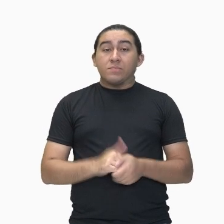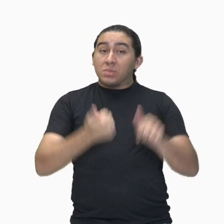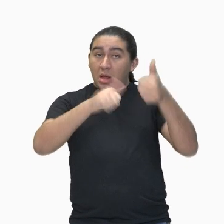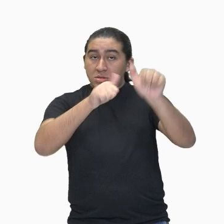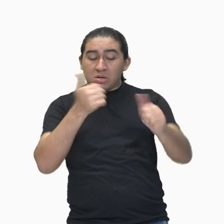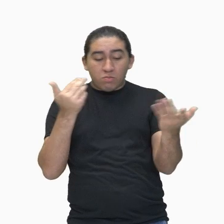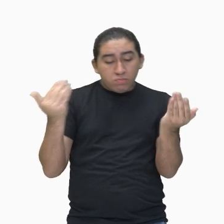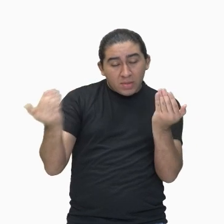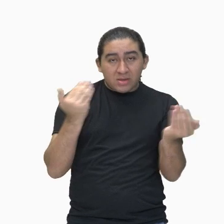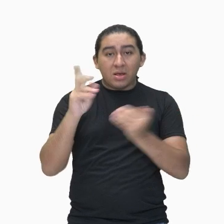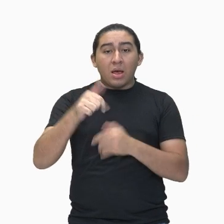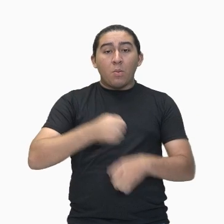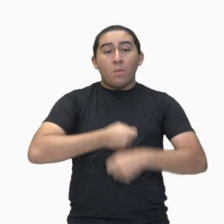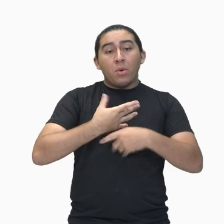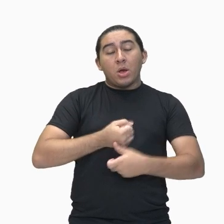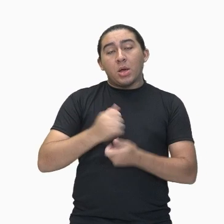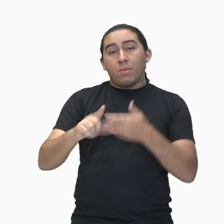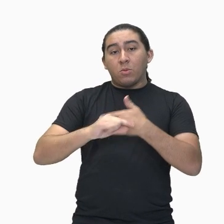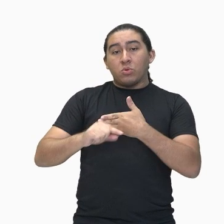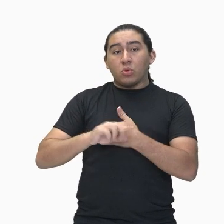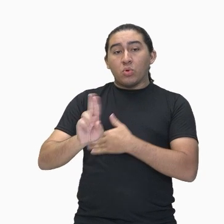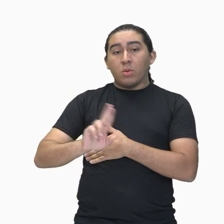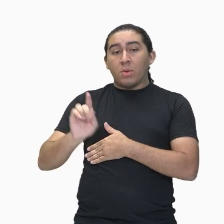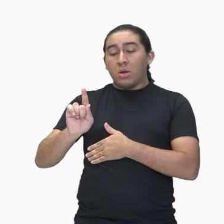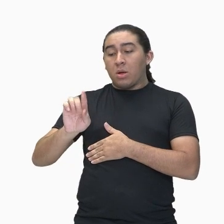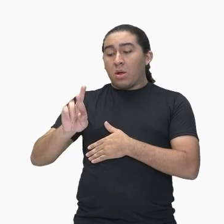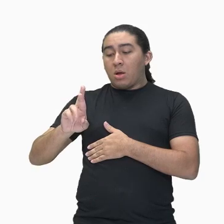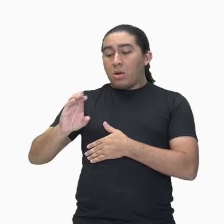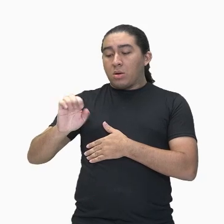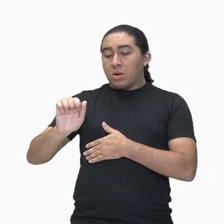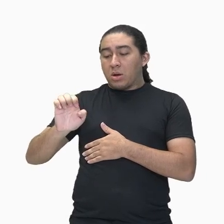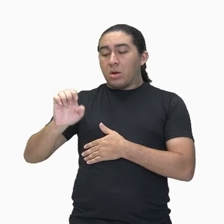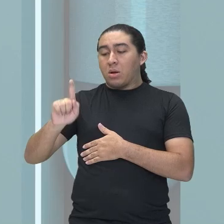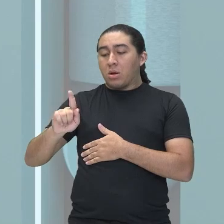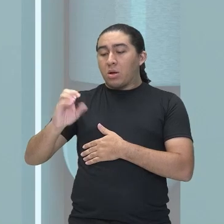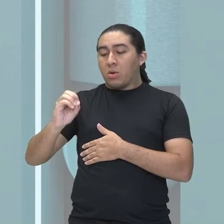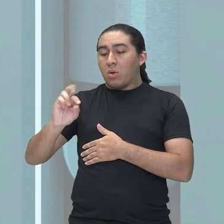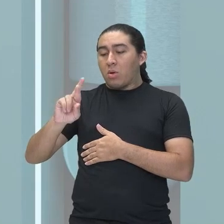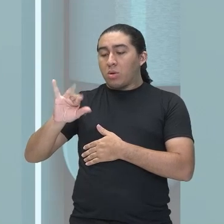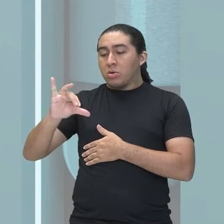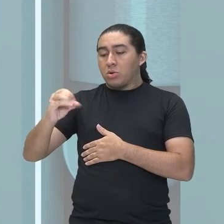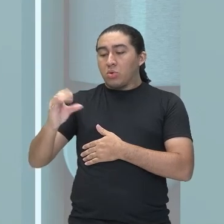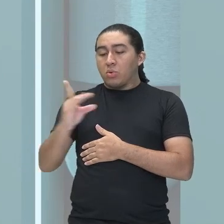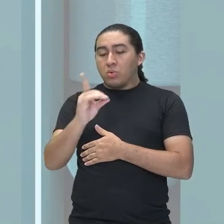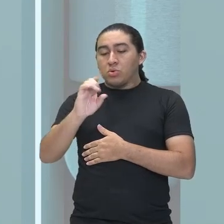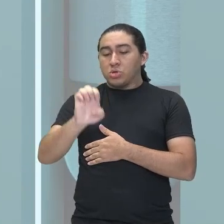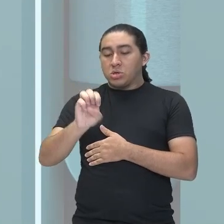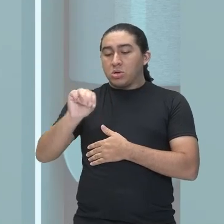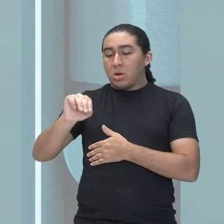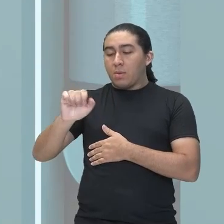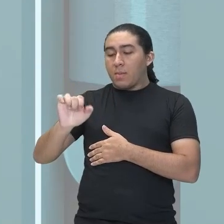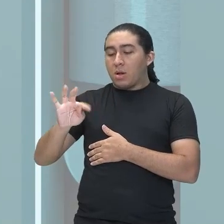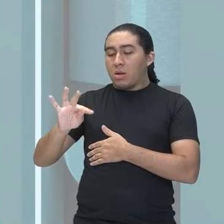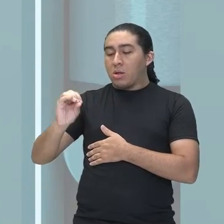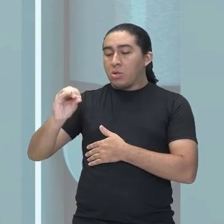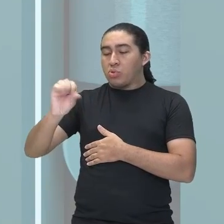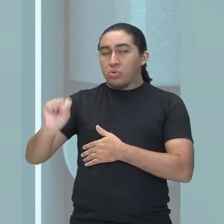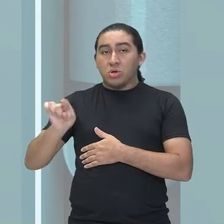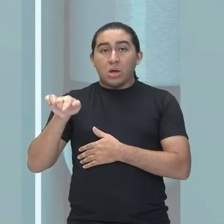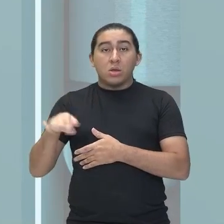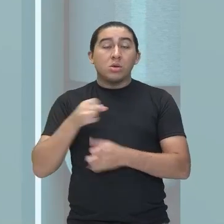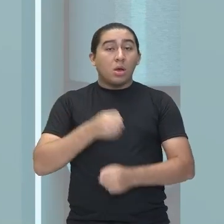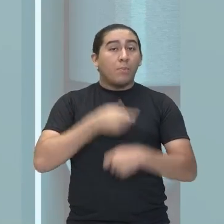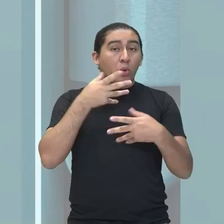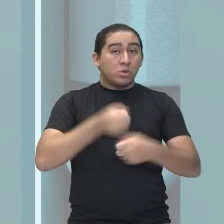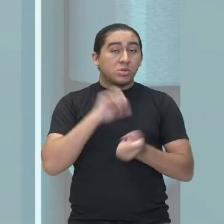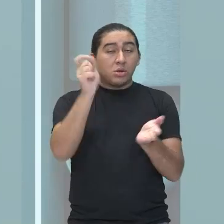um poema de Gregório de Matos, aquele Boca do Inferno, que ele escreveu as poesias